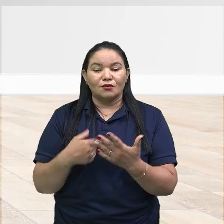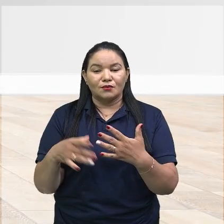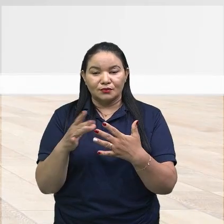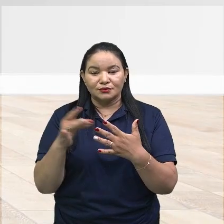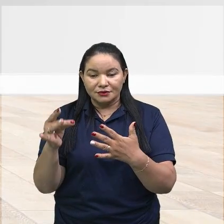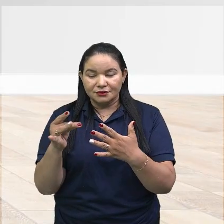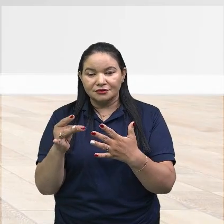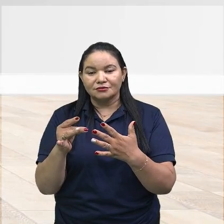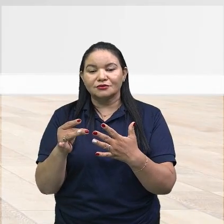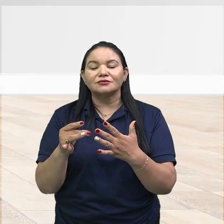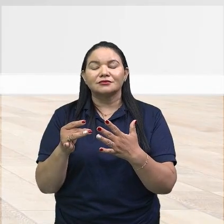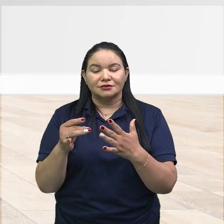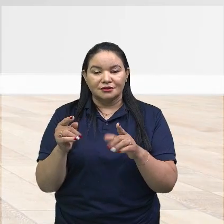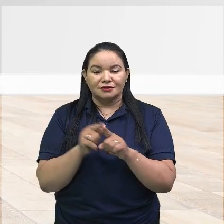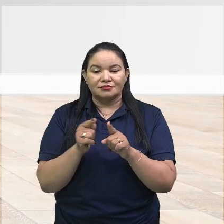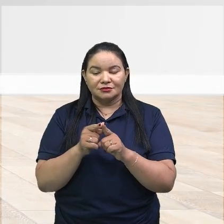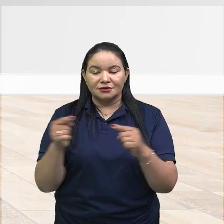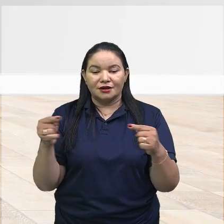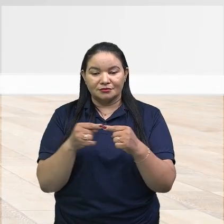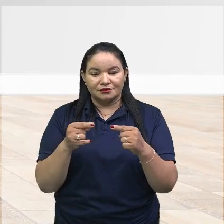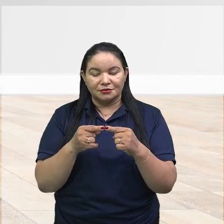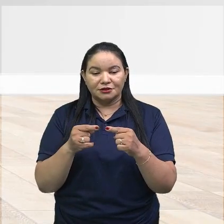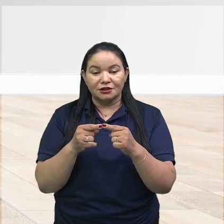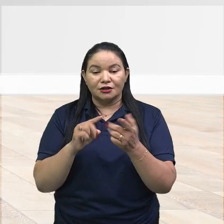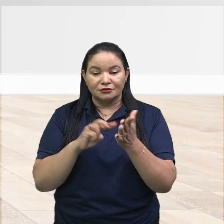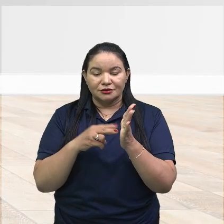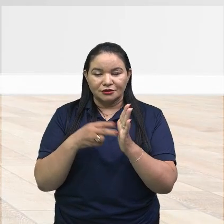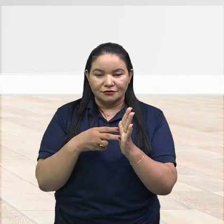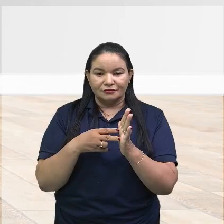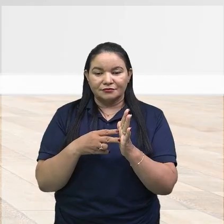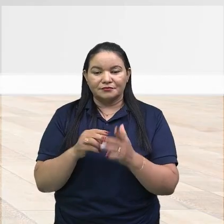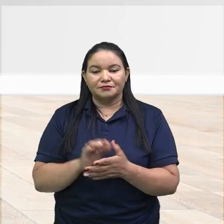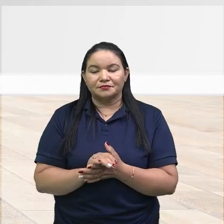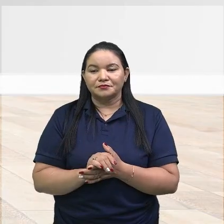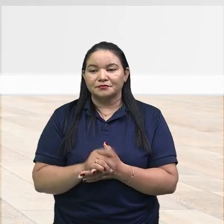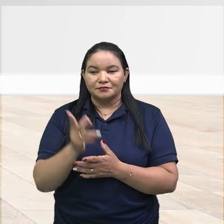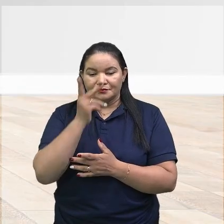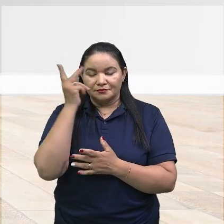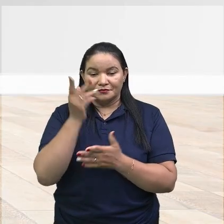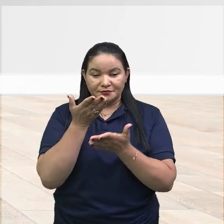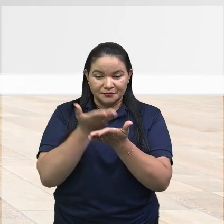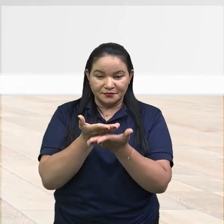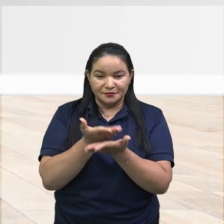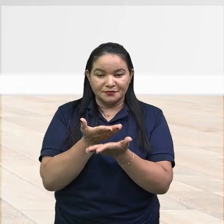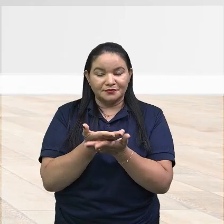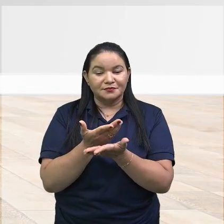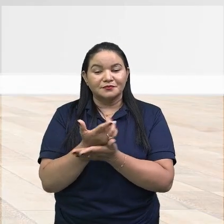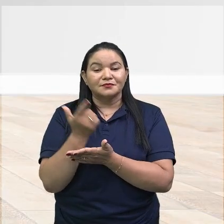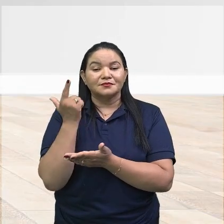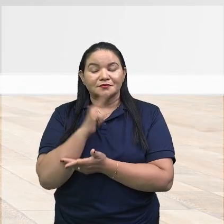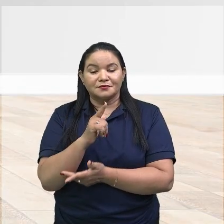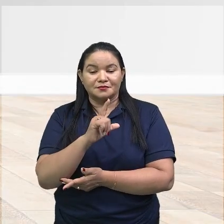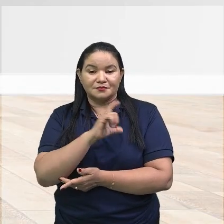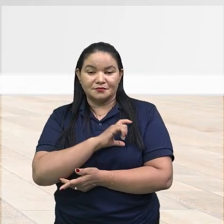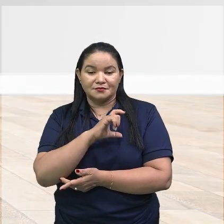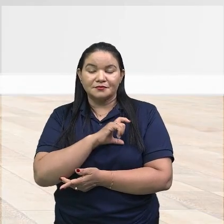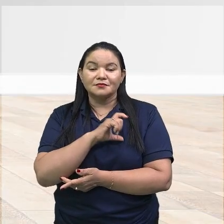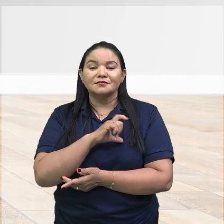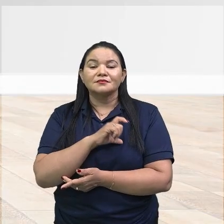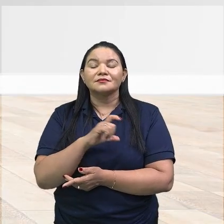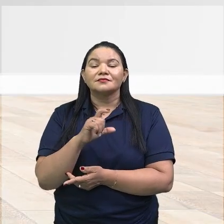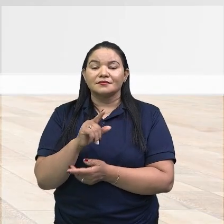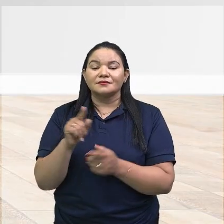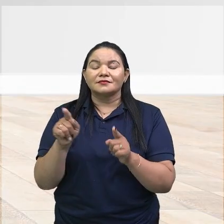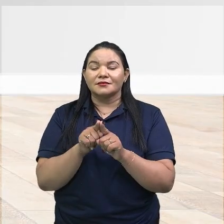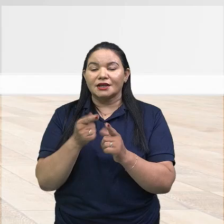um símbolo que traz esse significado. Então, quando a pessoa está lá estudando para tirar a sua habilitação, ela vai